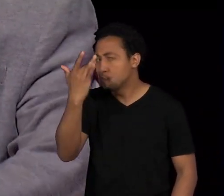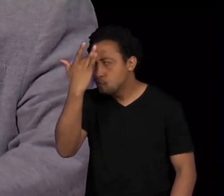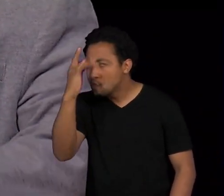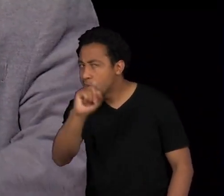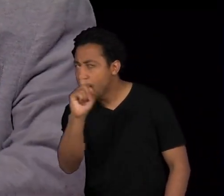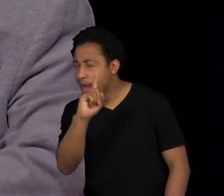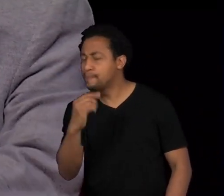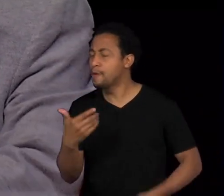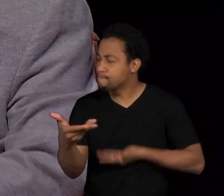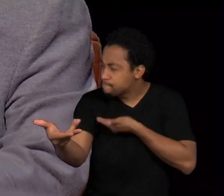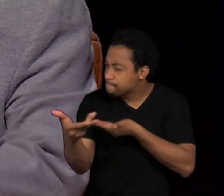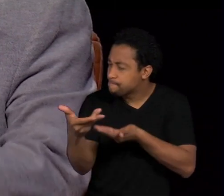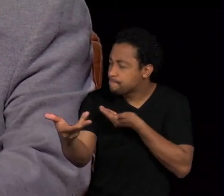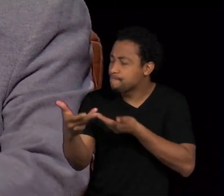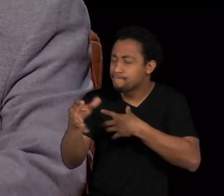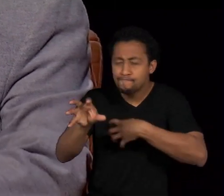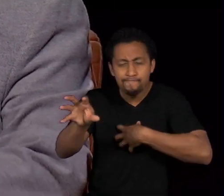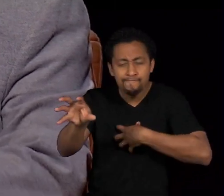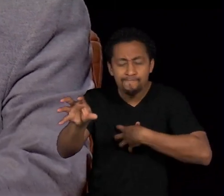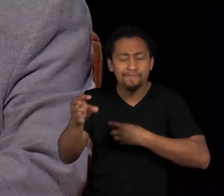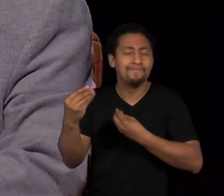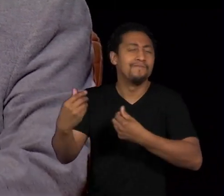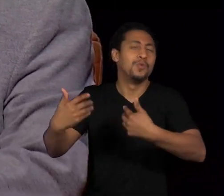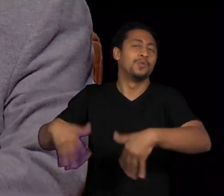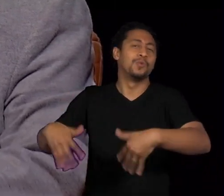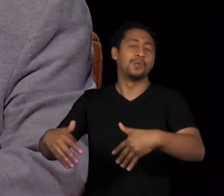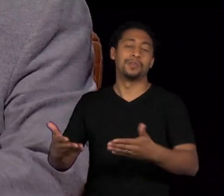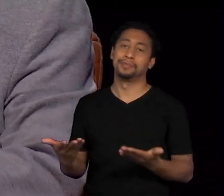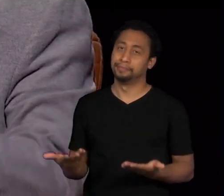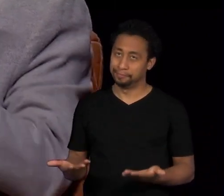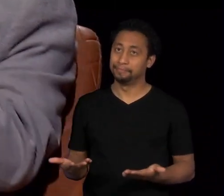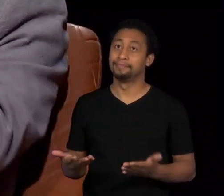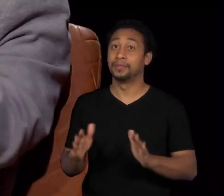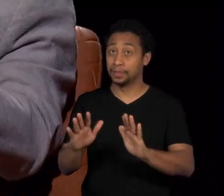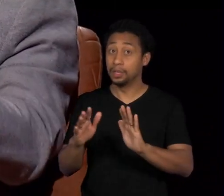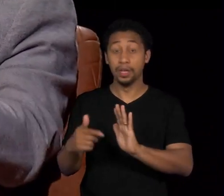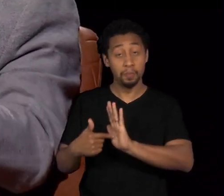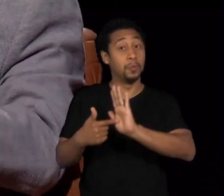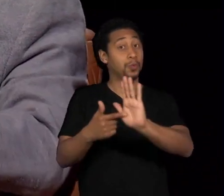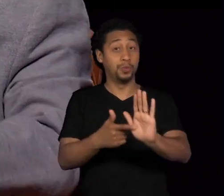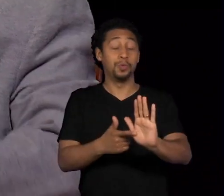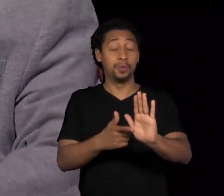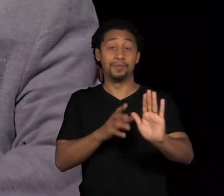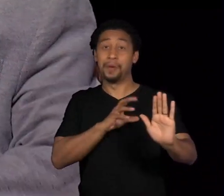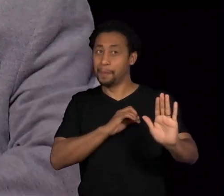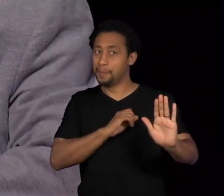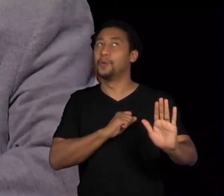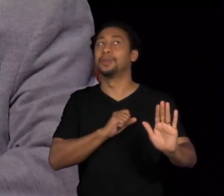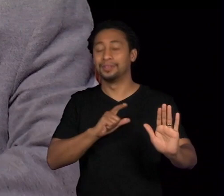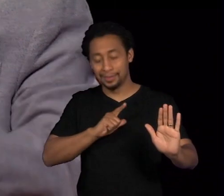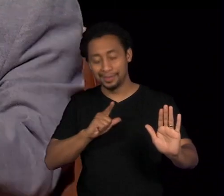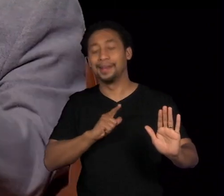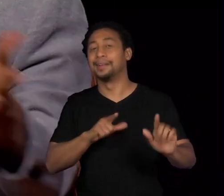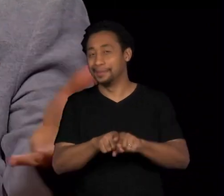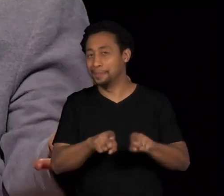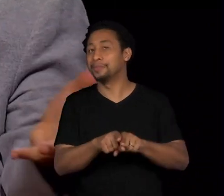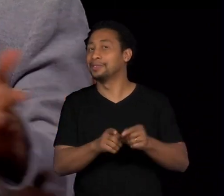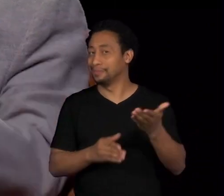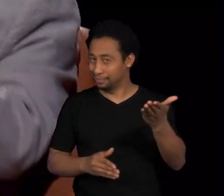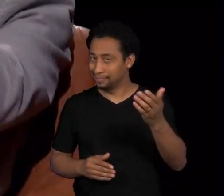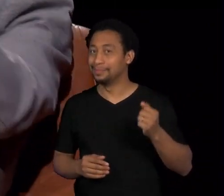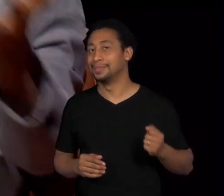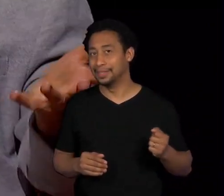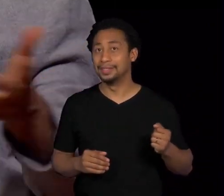Ele demonstrou também ter por mim não é é e quer dizer essa afeição também eh se mostrou se